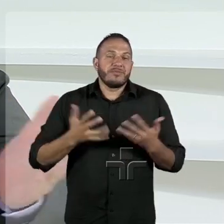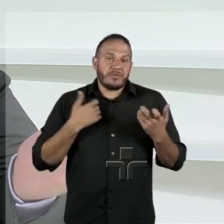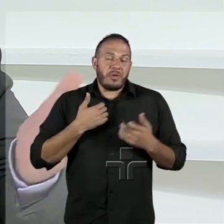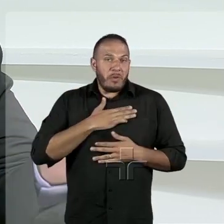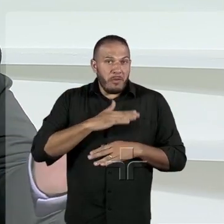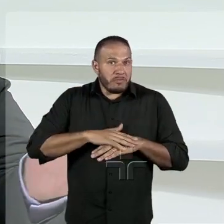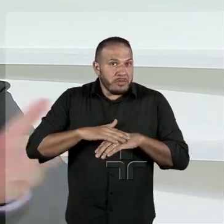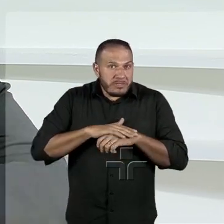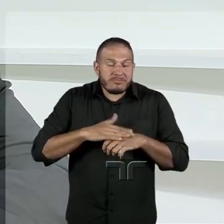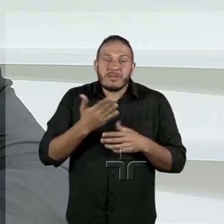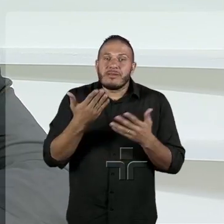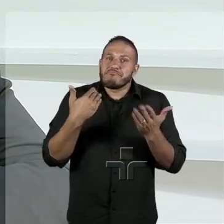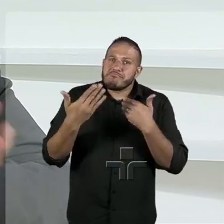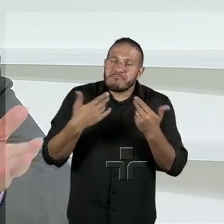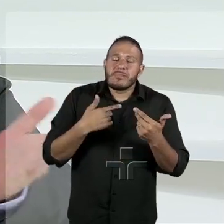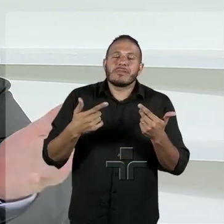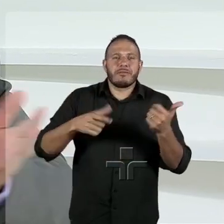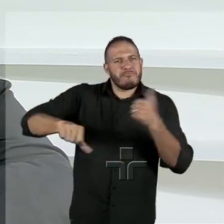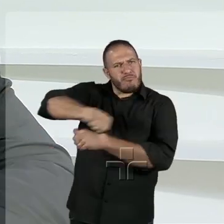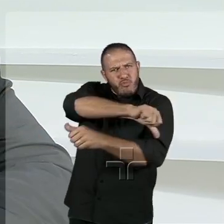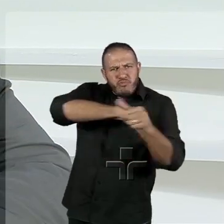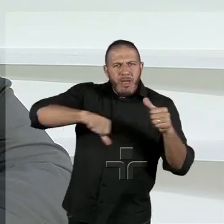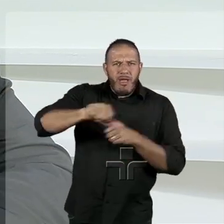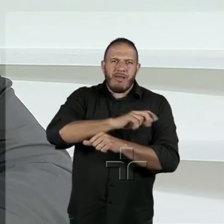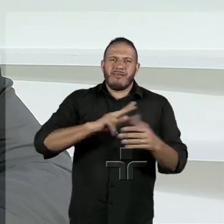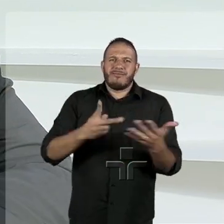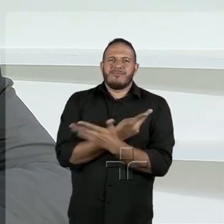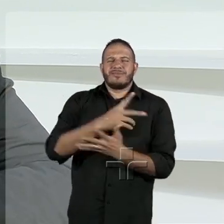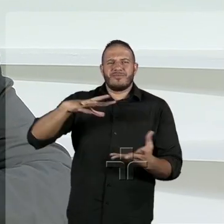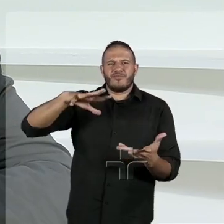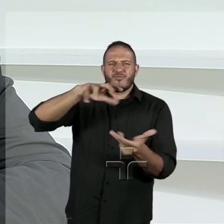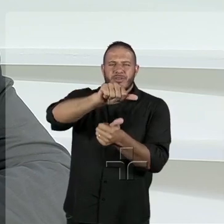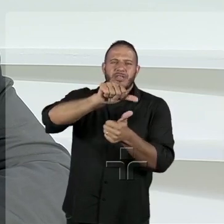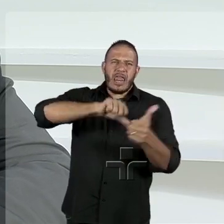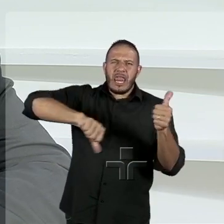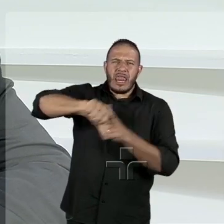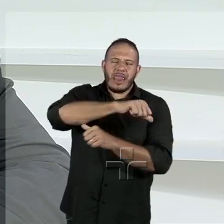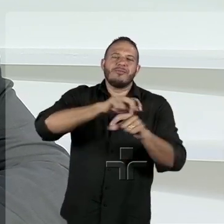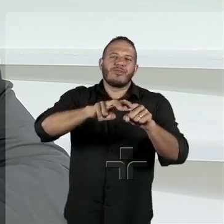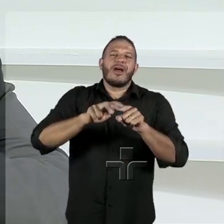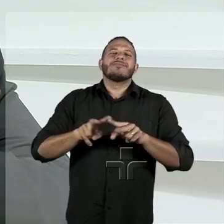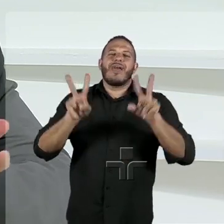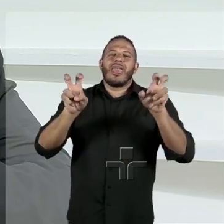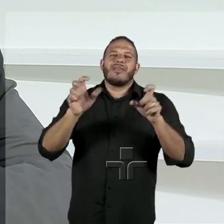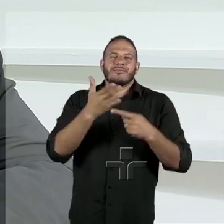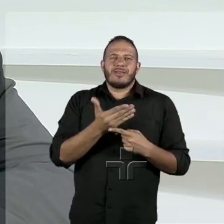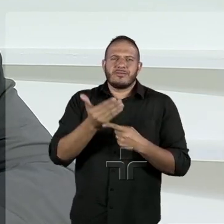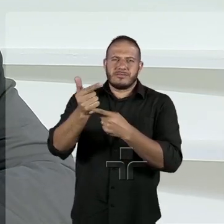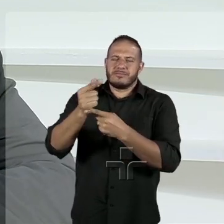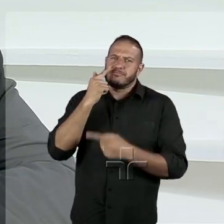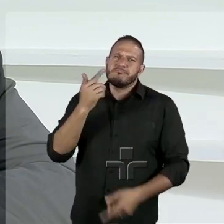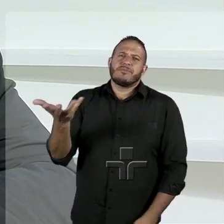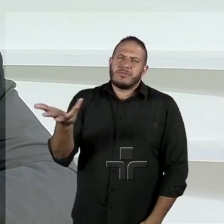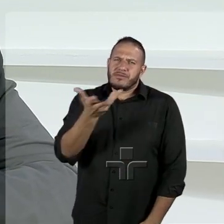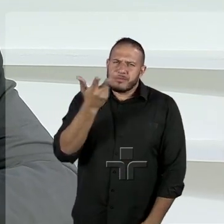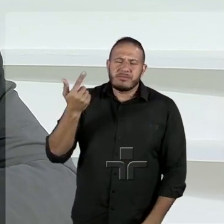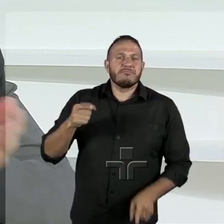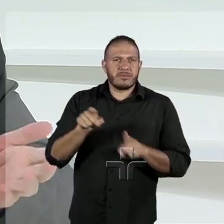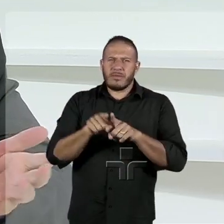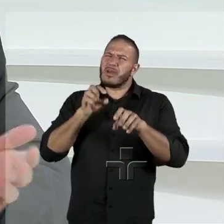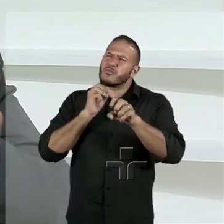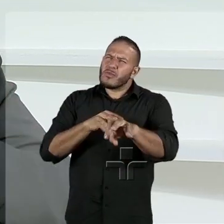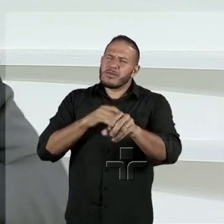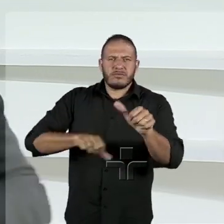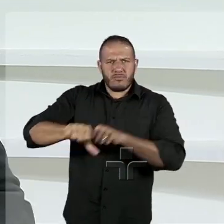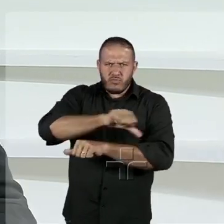essas grandes mudanças que o mundo está vivendo. As transformações tecnológicas são incríveis e a educação está mudando no